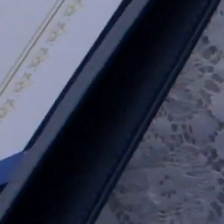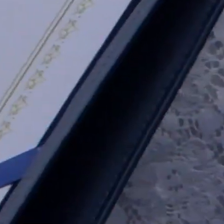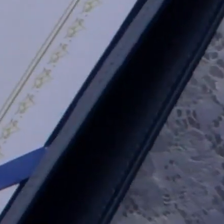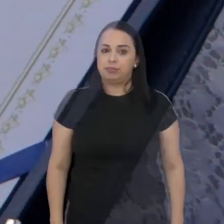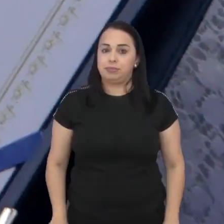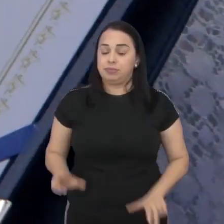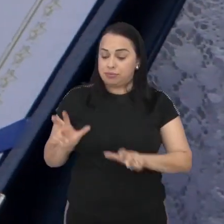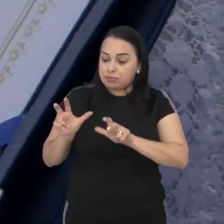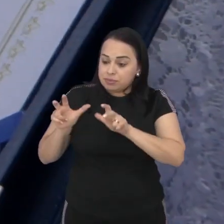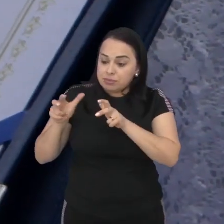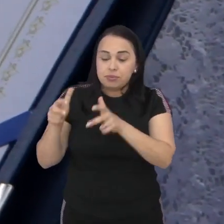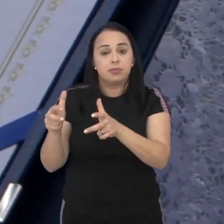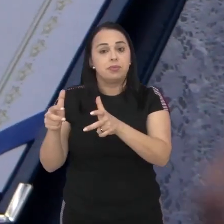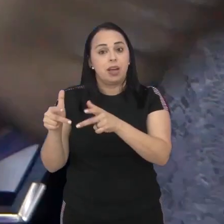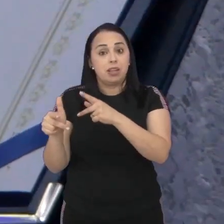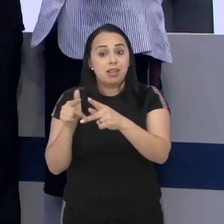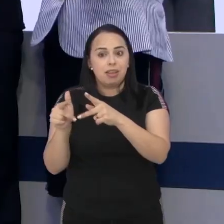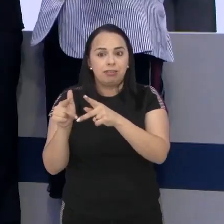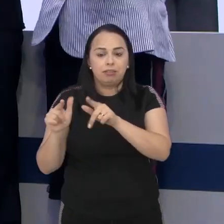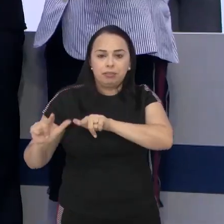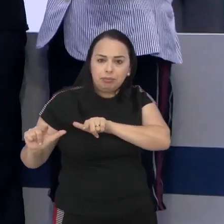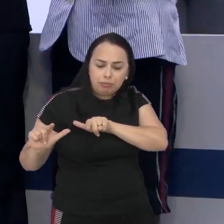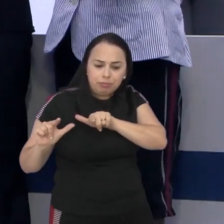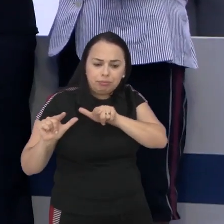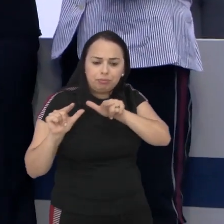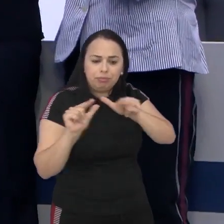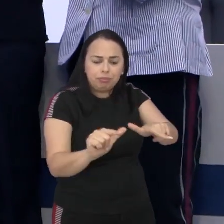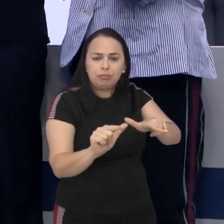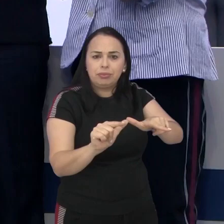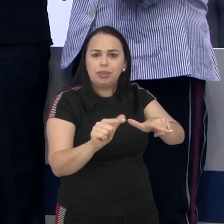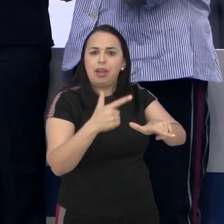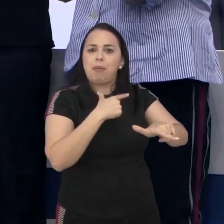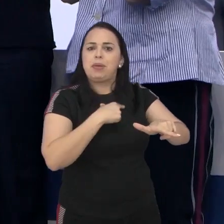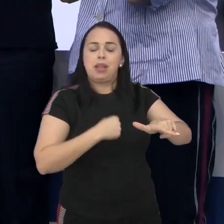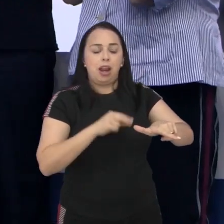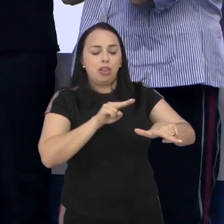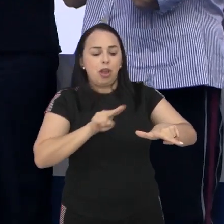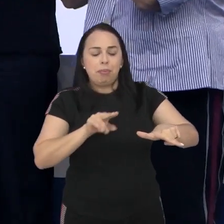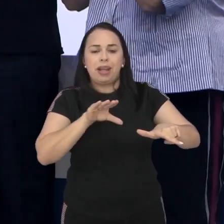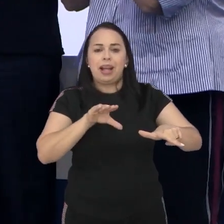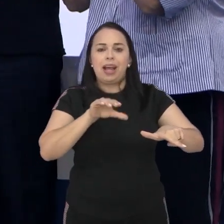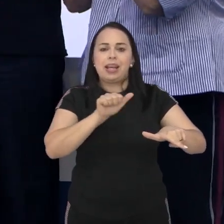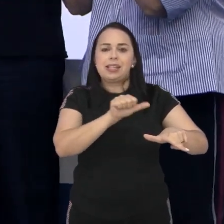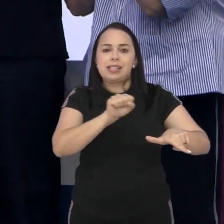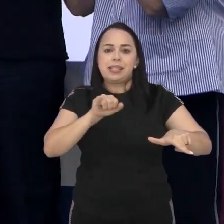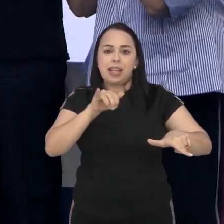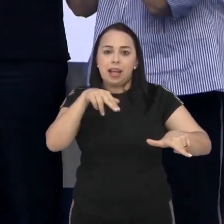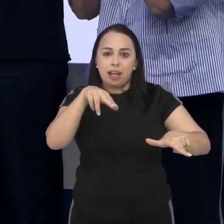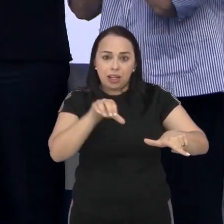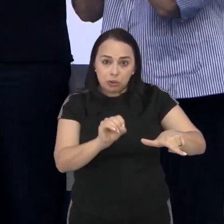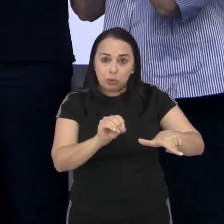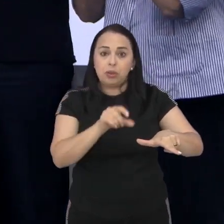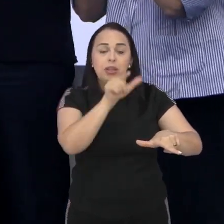A Câmara Municipal de São José dos Campos concedeu a medalha Cassiano Ricardo ao maestro joseense Bartolomeu Vaz Mendes.